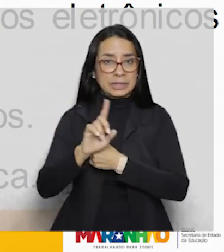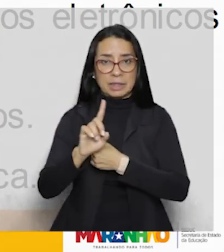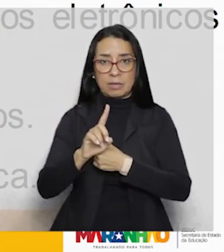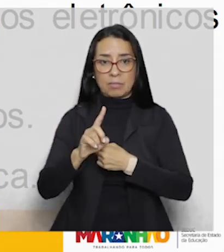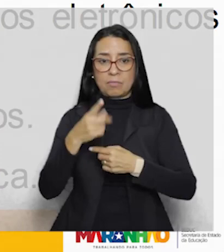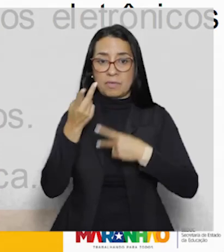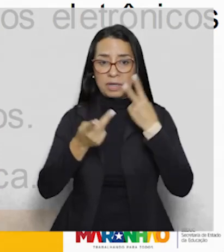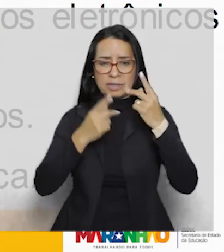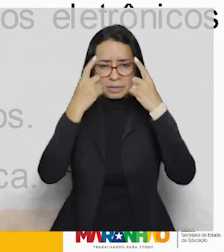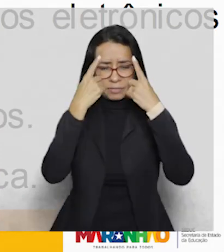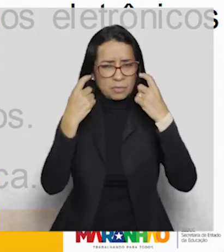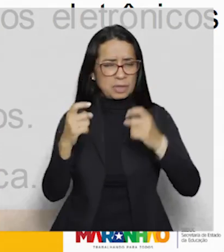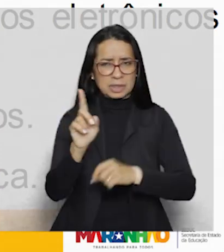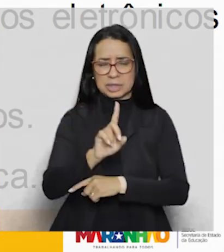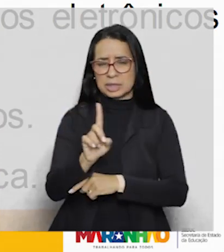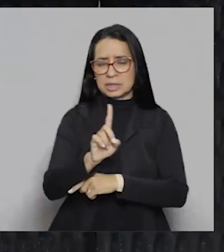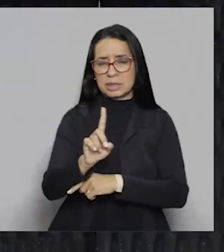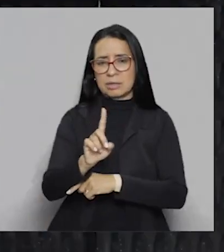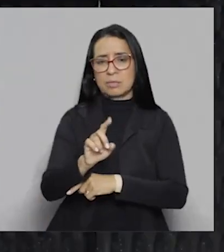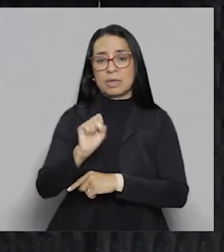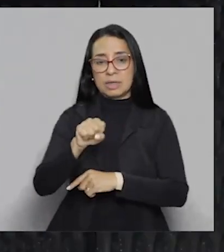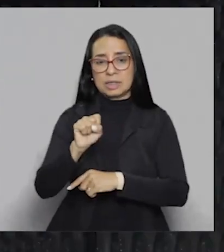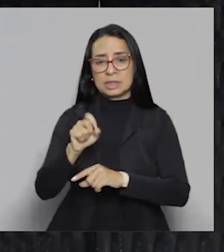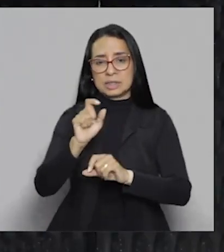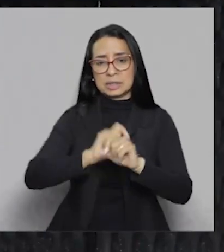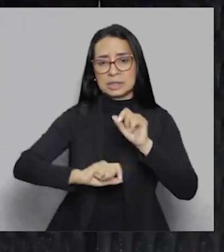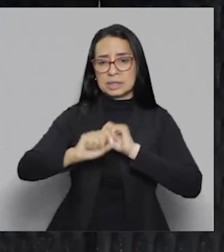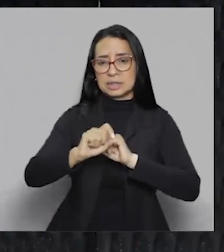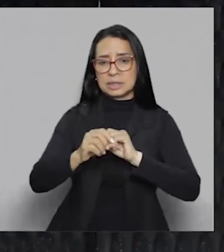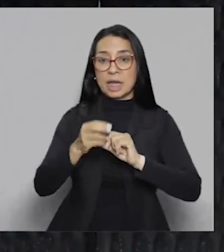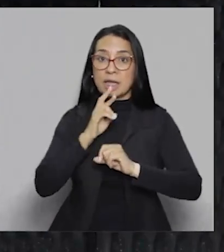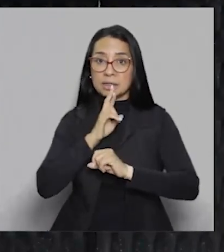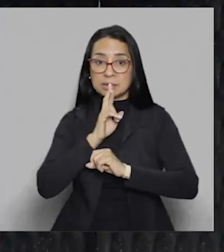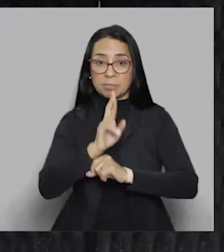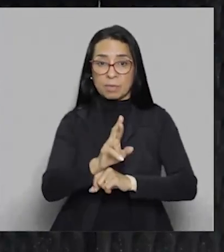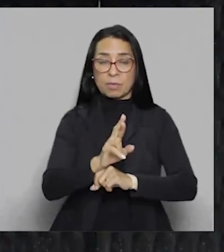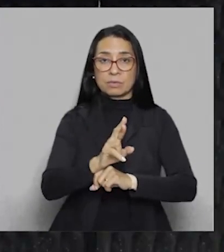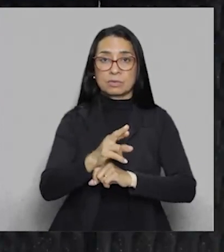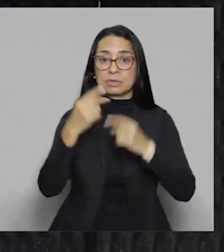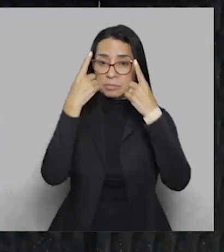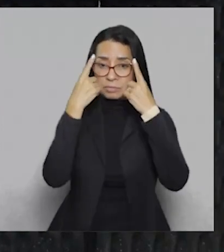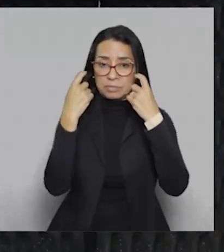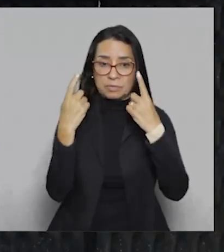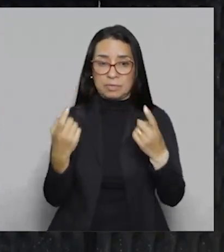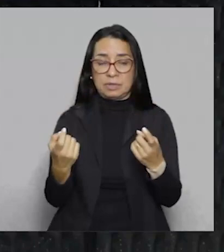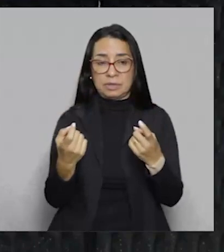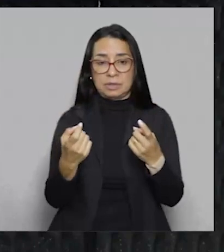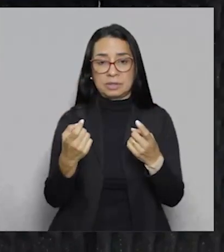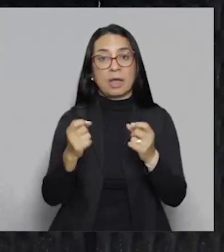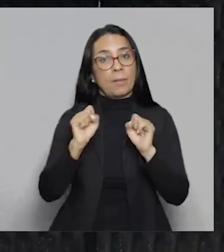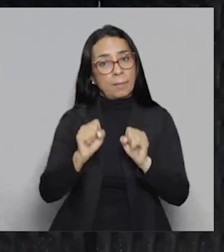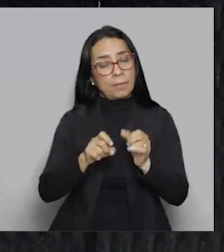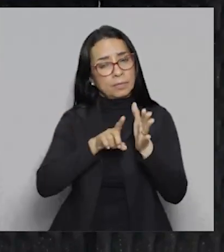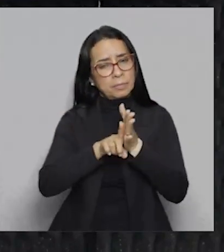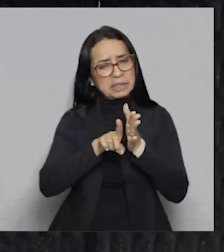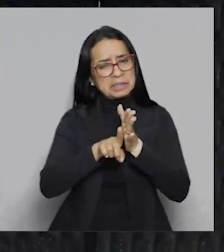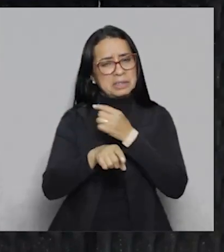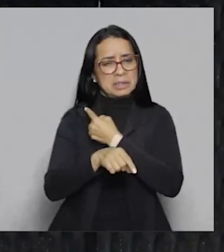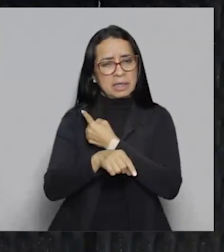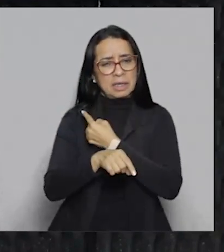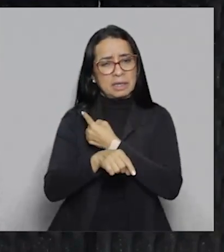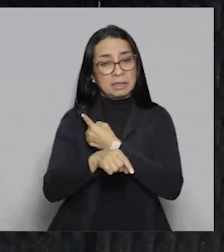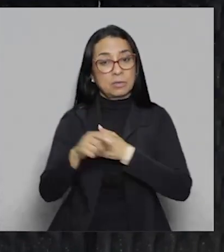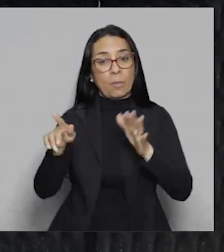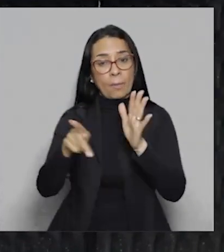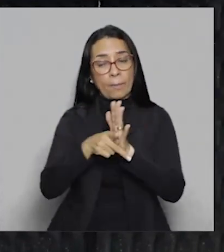é, porque a gente está falando de uma obra que está lá no Instagram, você pode pesquisar no Instagram do Banksy, e só tem material de